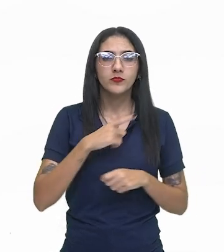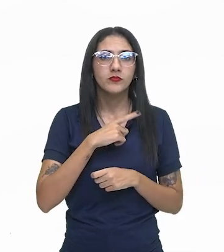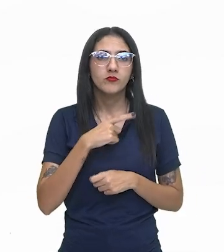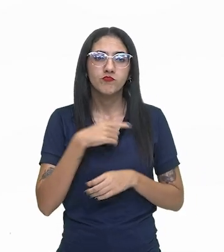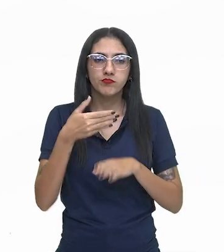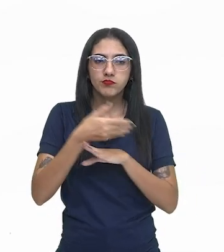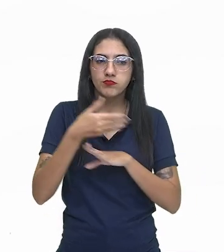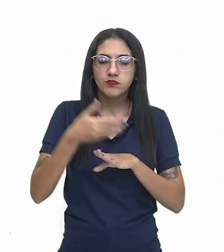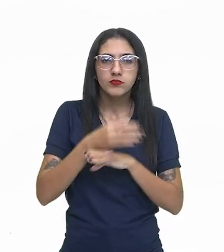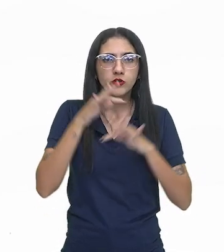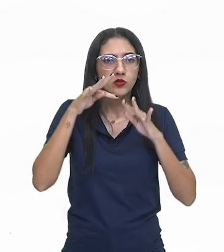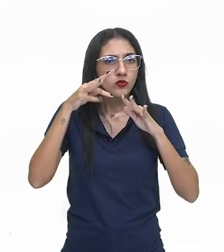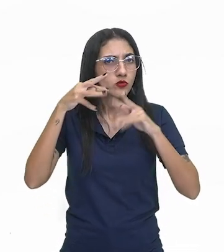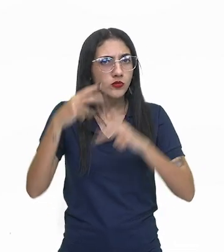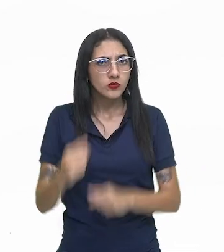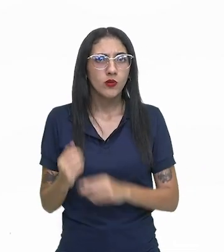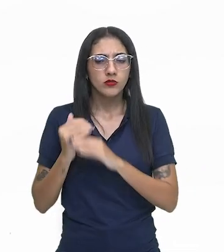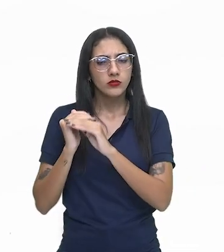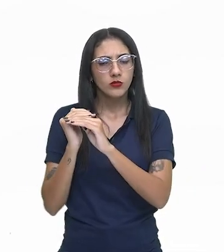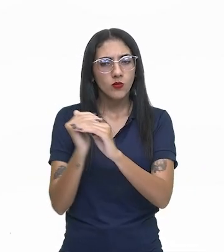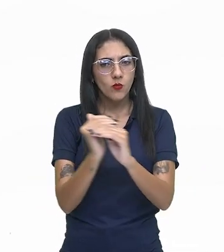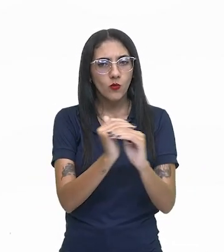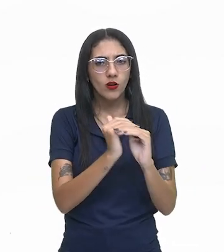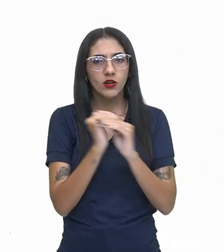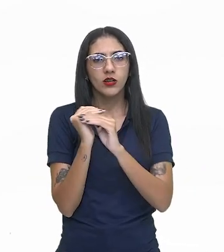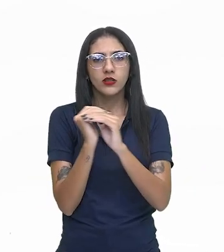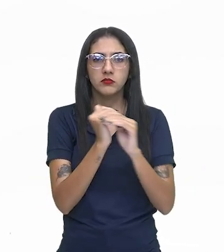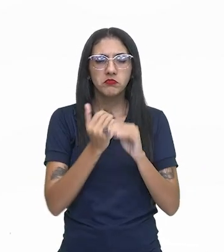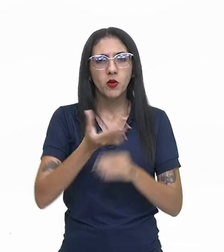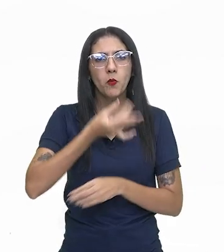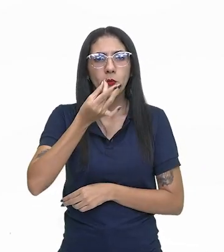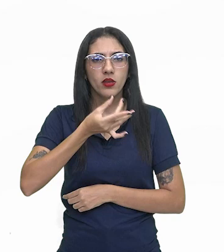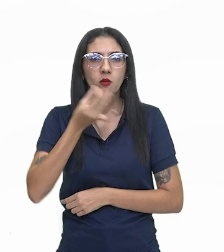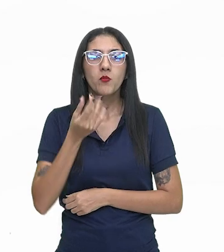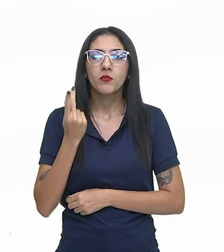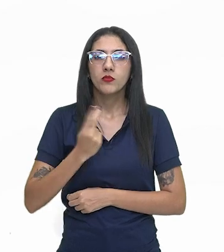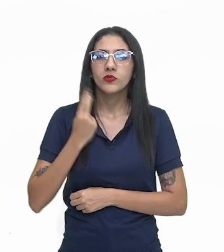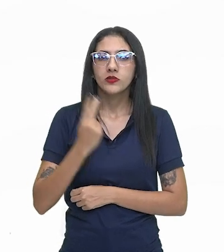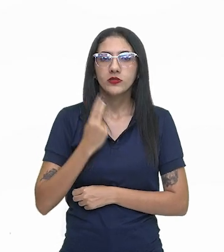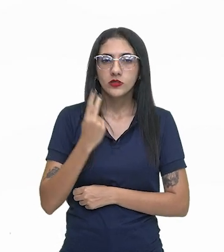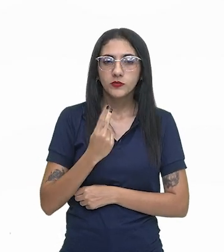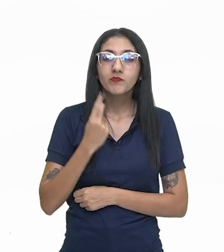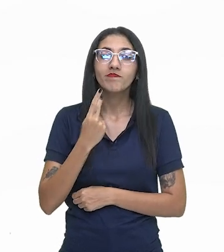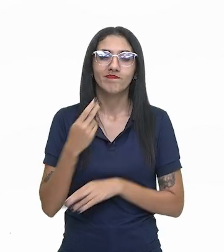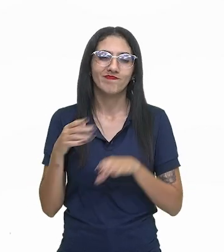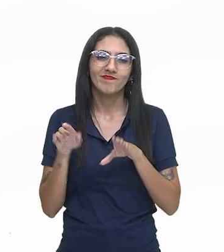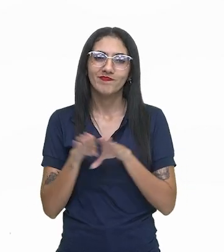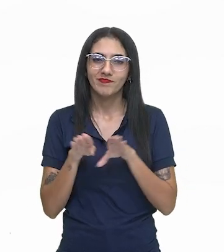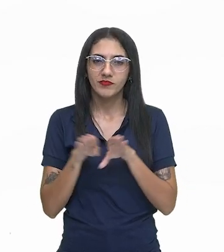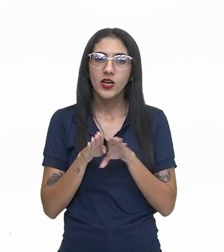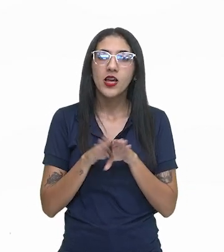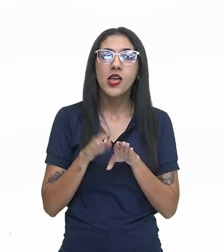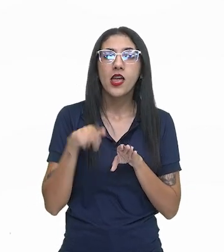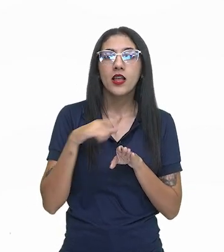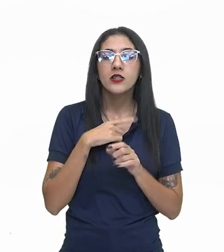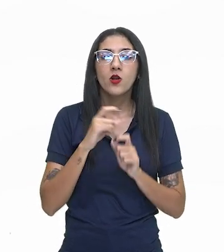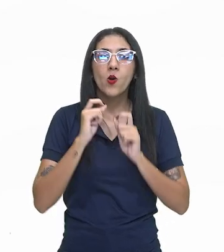de todos como iguais na discussão política e, ao mesmo tempo,